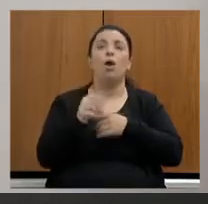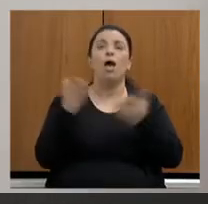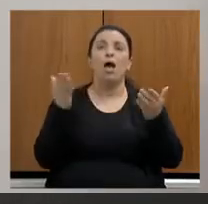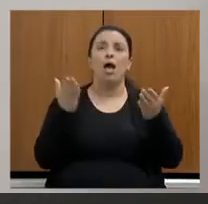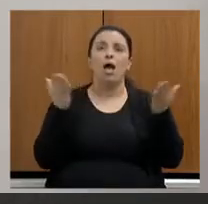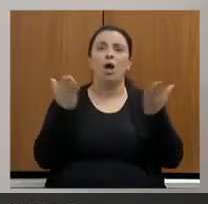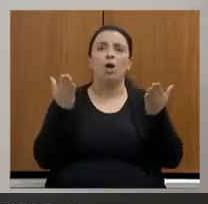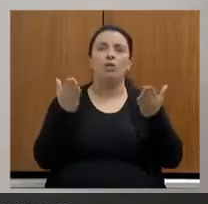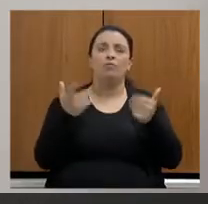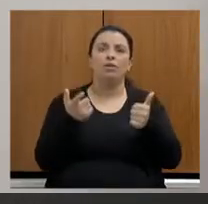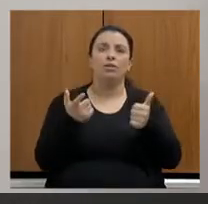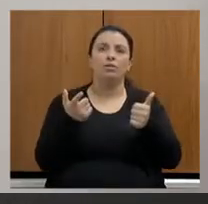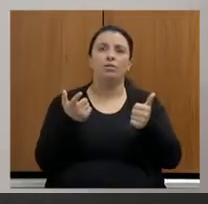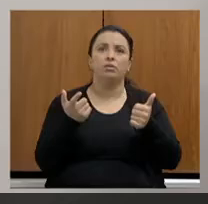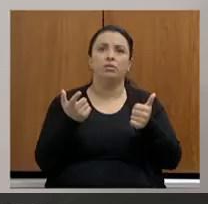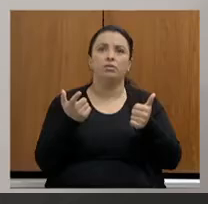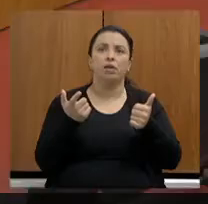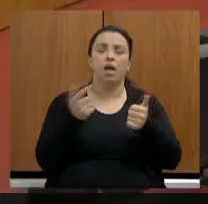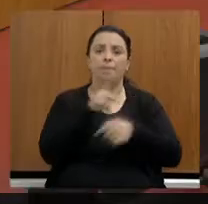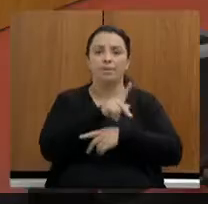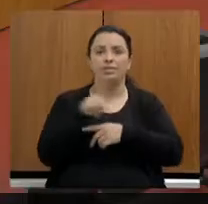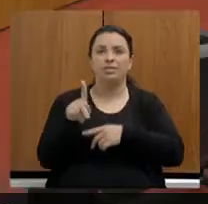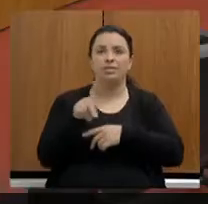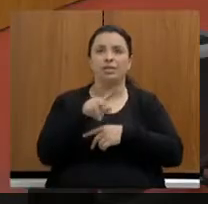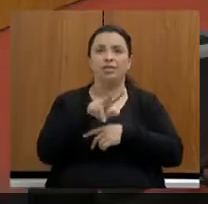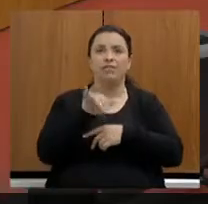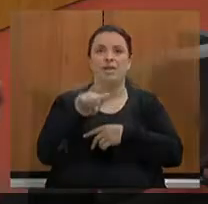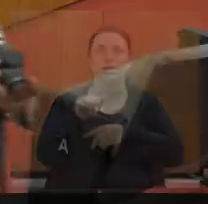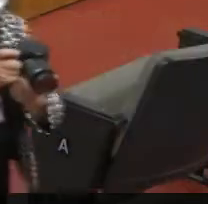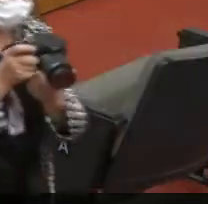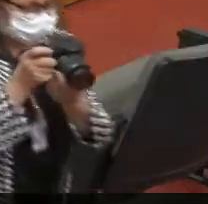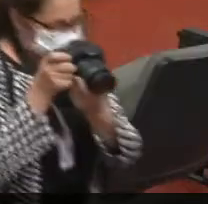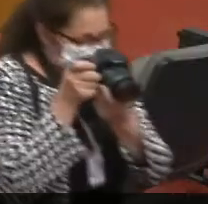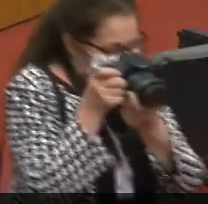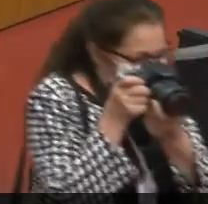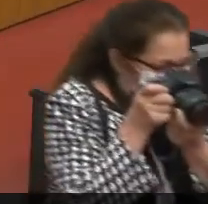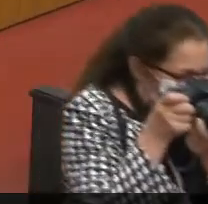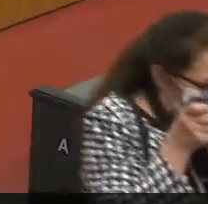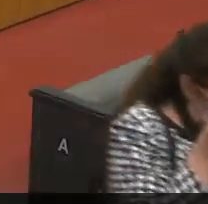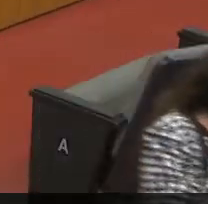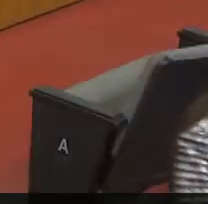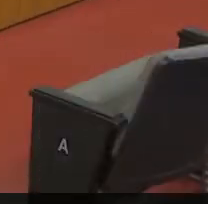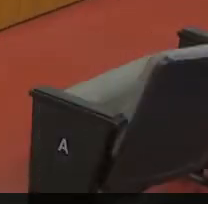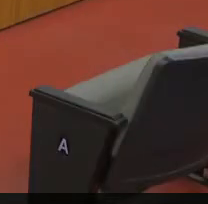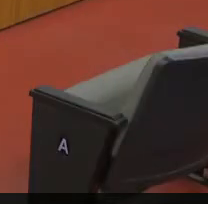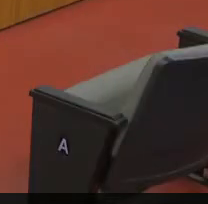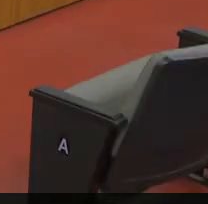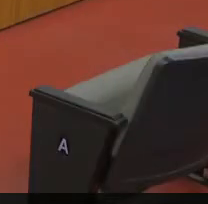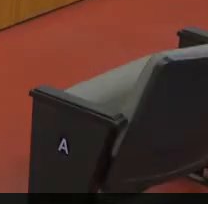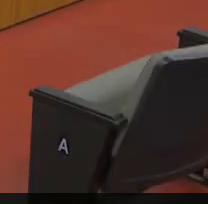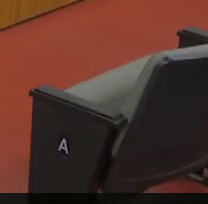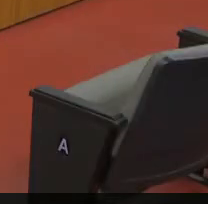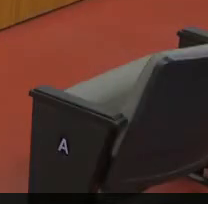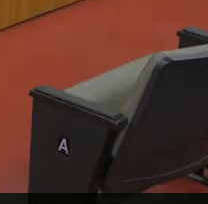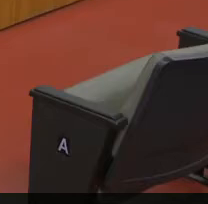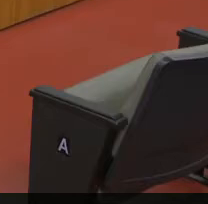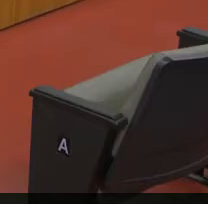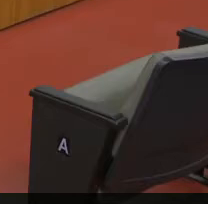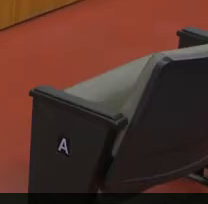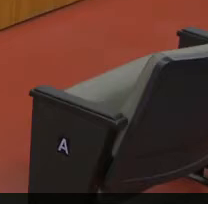os trabalhos ordem estado d'alma é